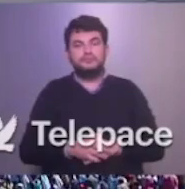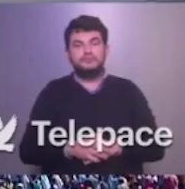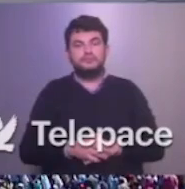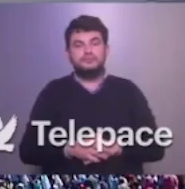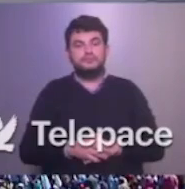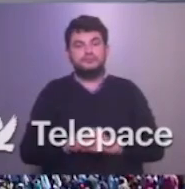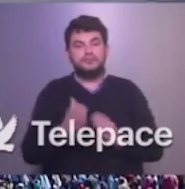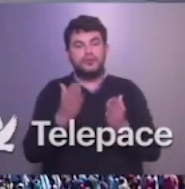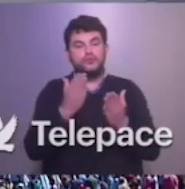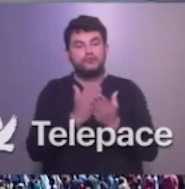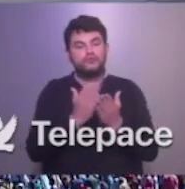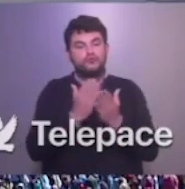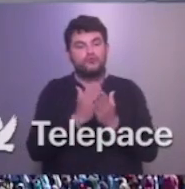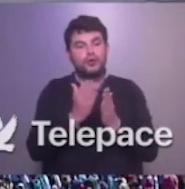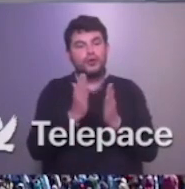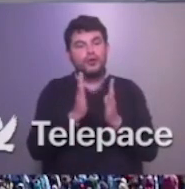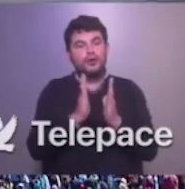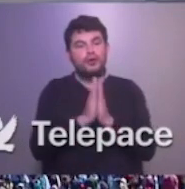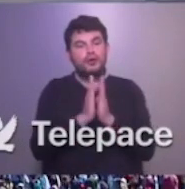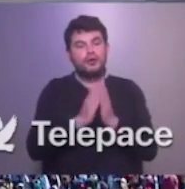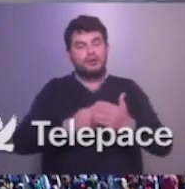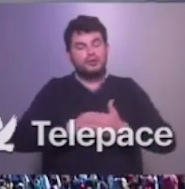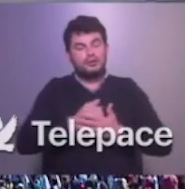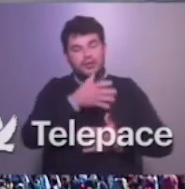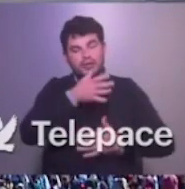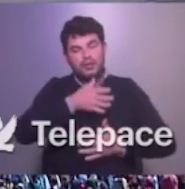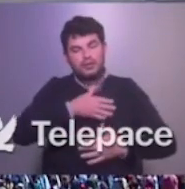O Catecismo da Igreja Católica diz-nos: